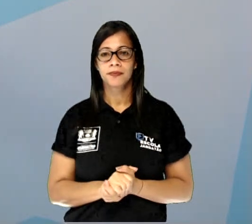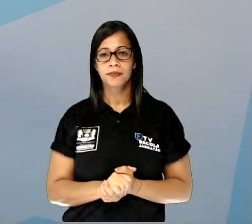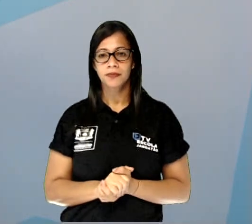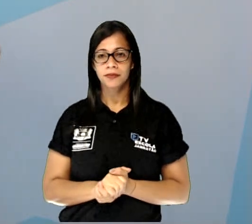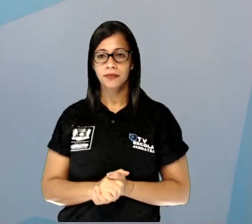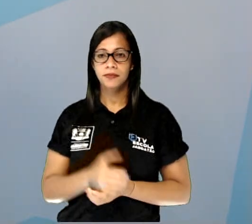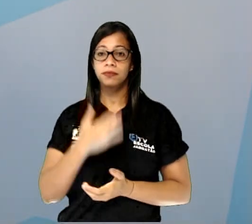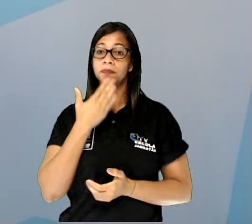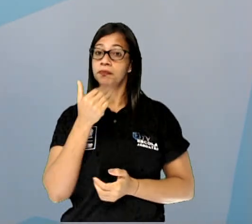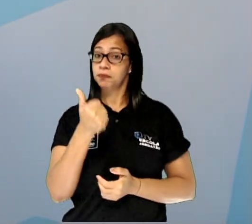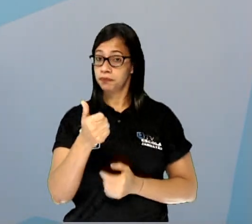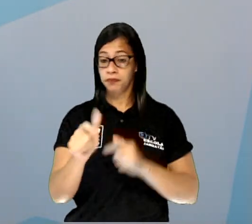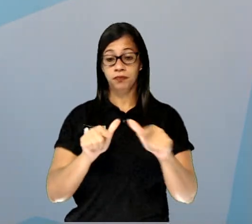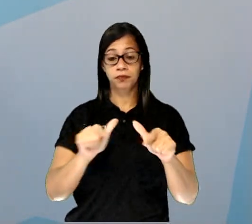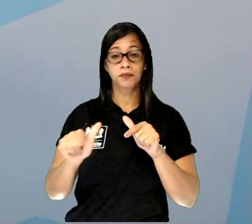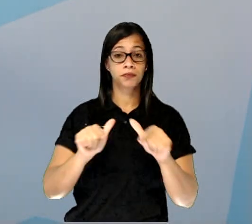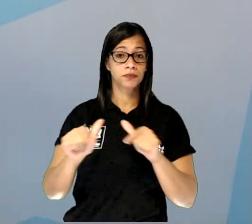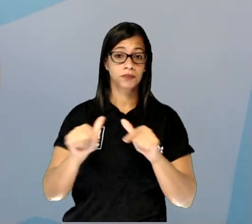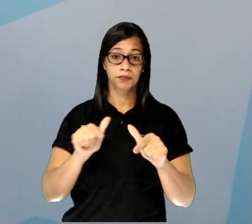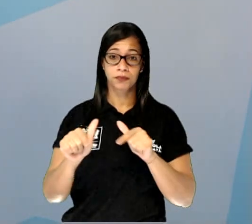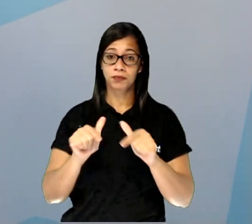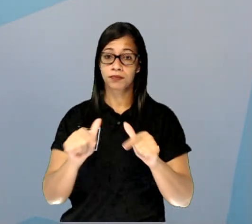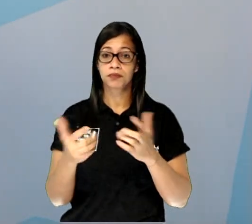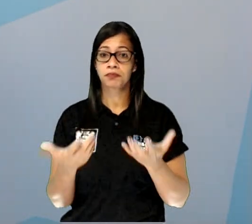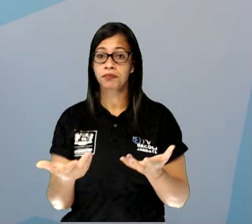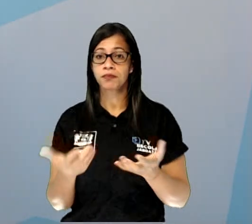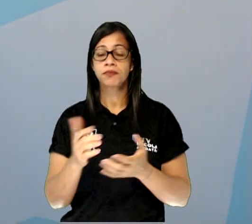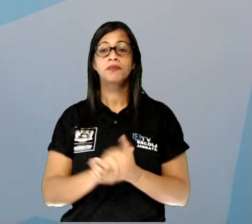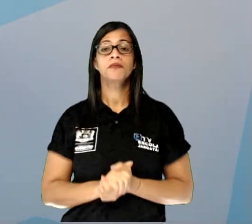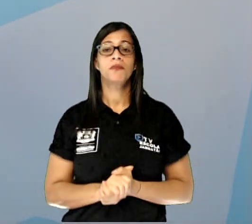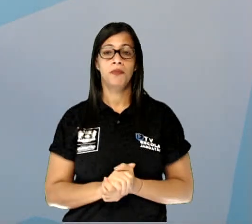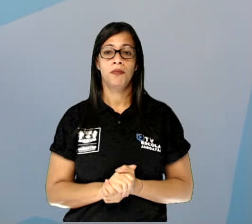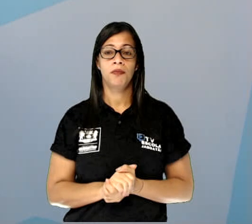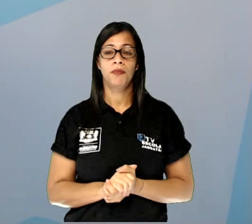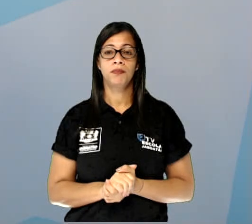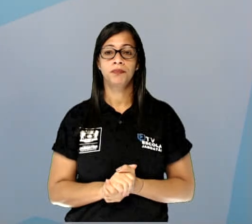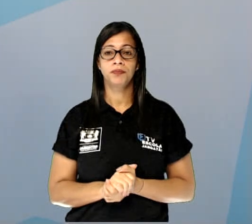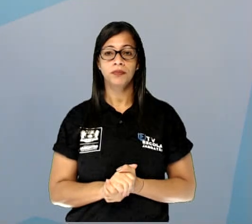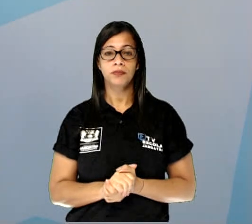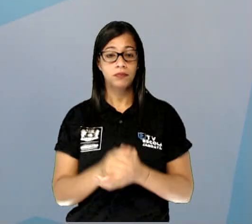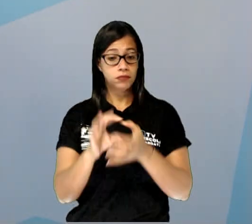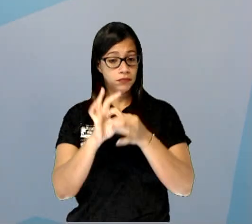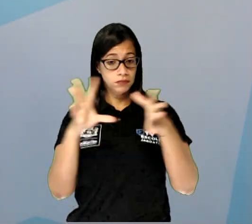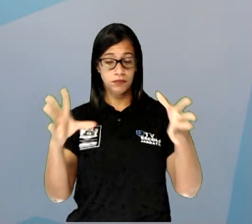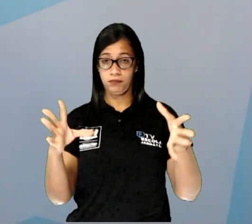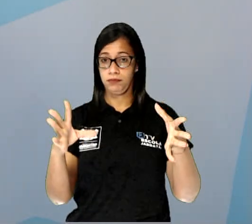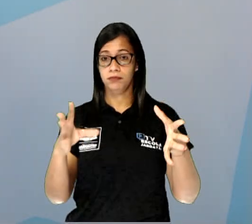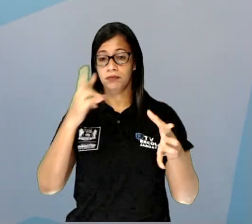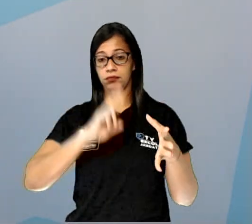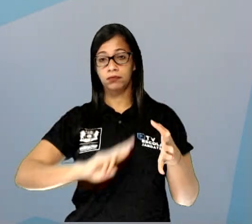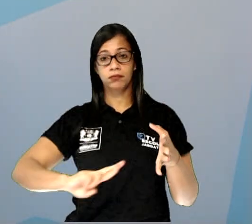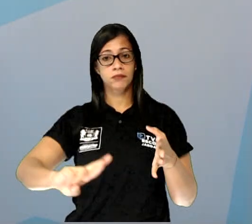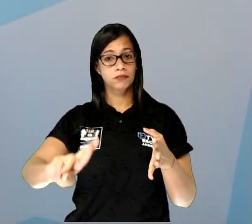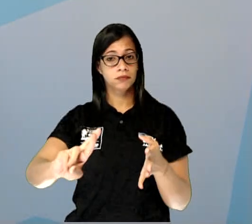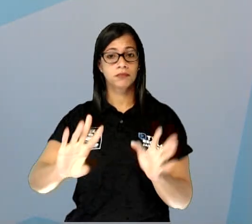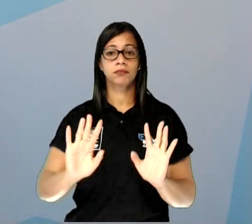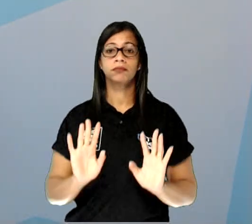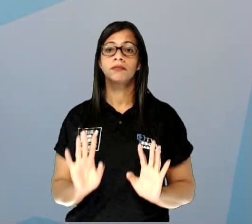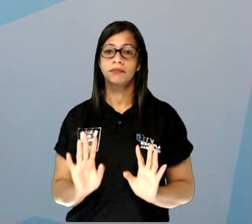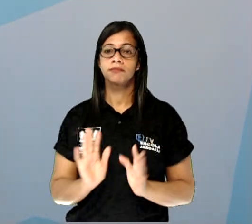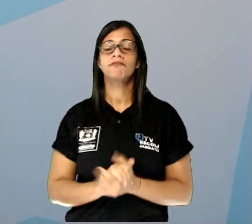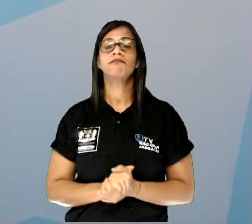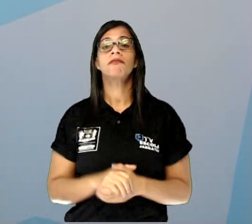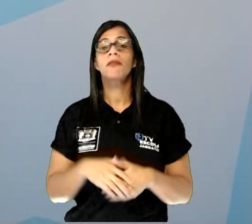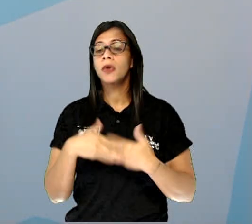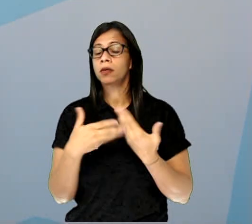serviços públicos, a redução de tributos, estabelecimento de liberdade religiosa, Tudo isso foram realizações que deixaram a marca de